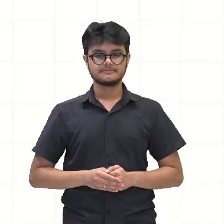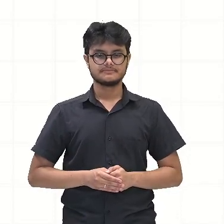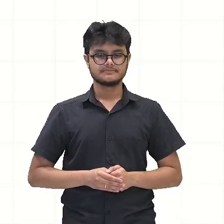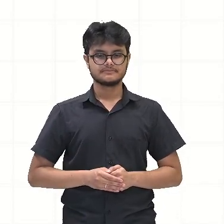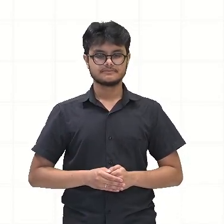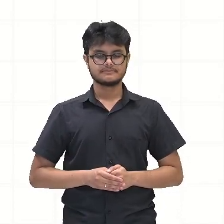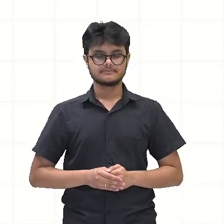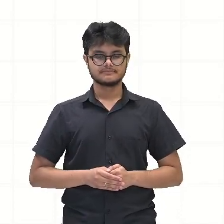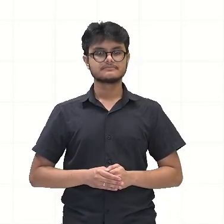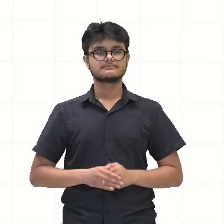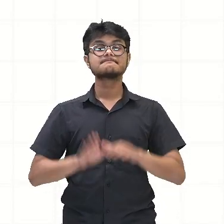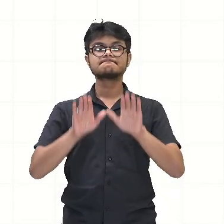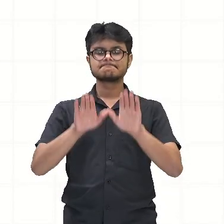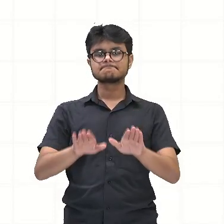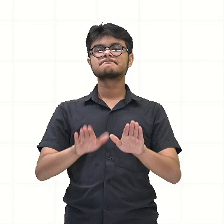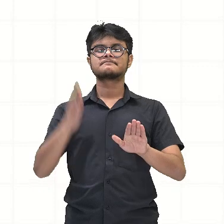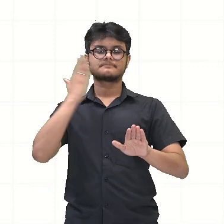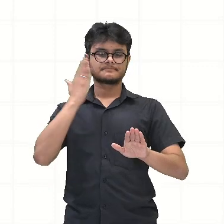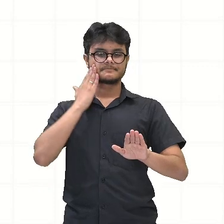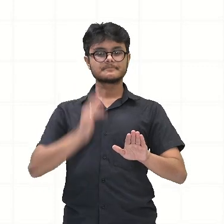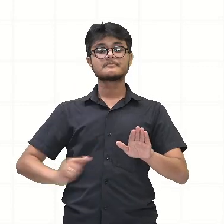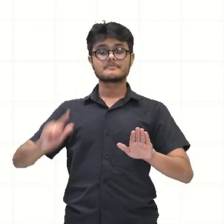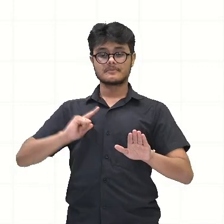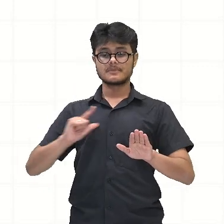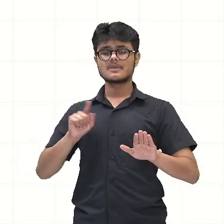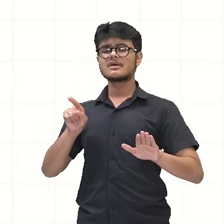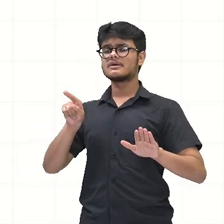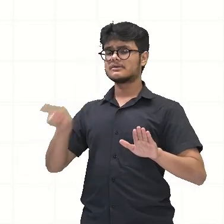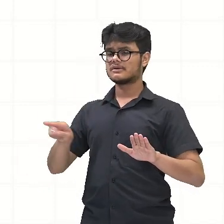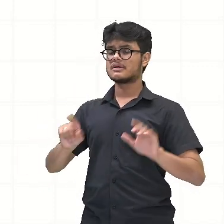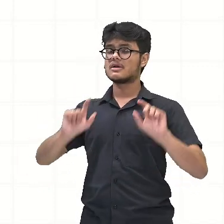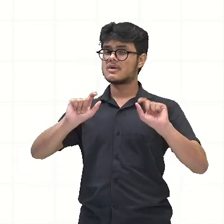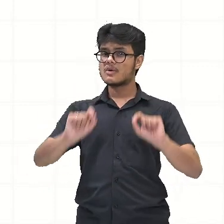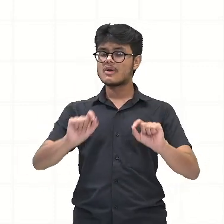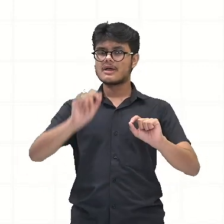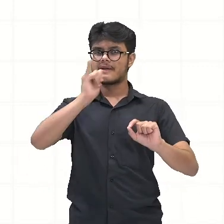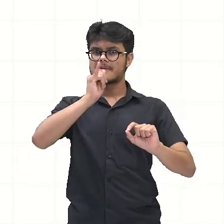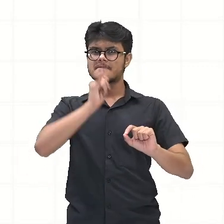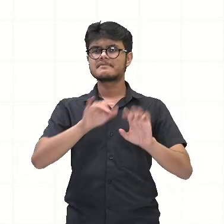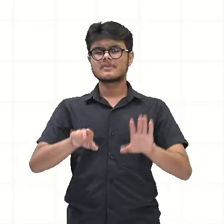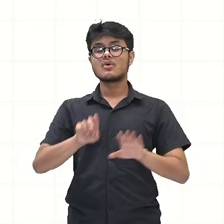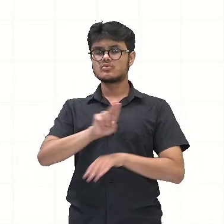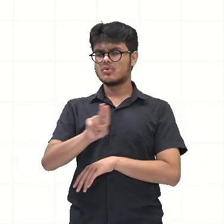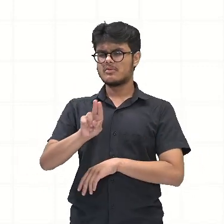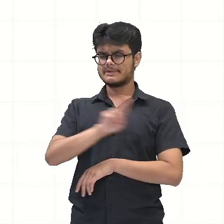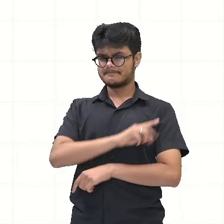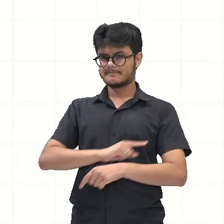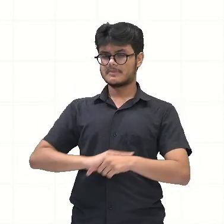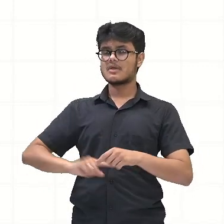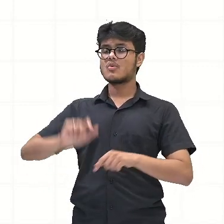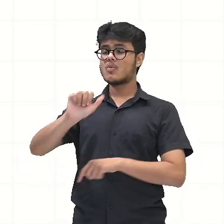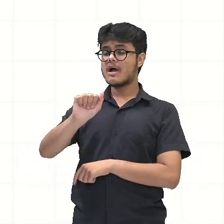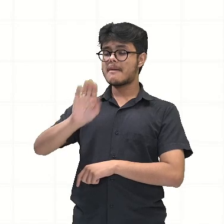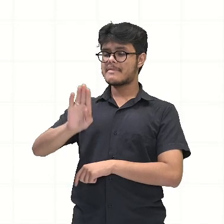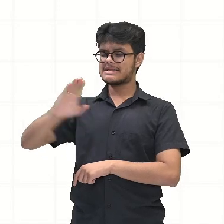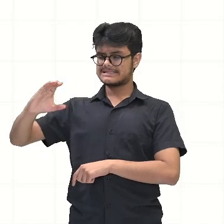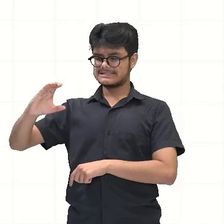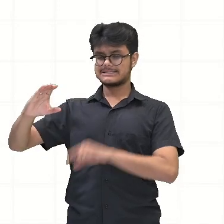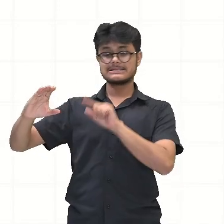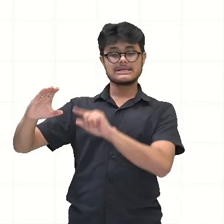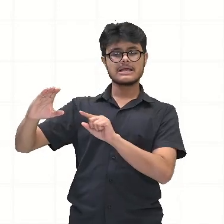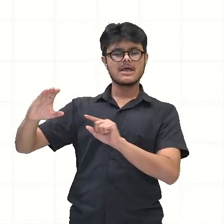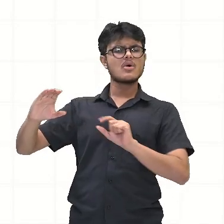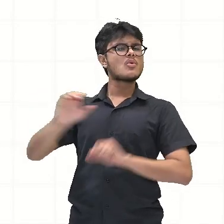ó, lembrando lá da nossa função, nós já temos um trabalho para aqueles caras que a gente chamou de coeficientes, o A, o B e o C. O que